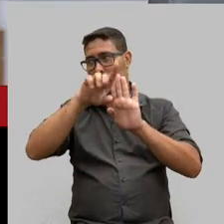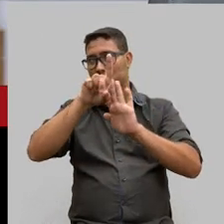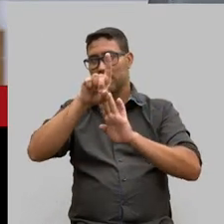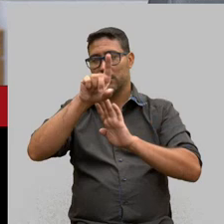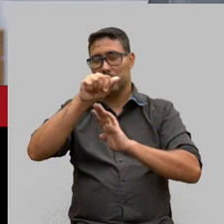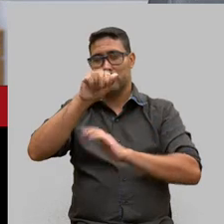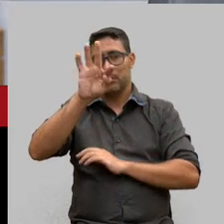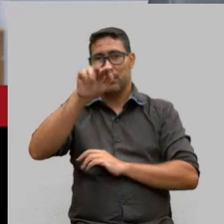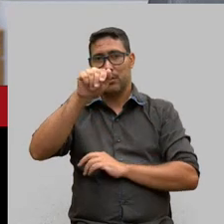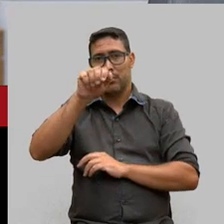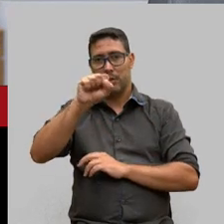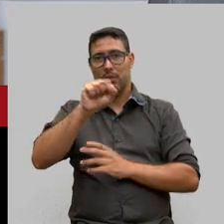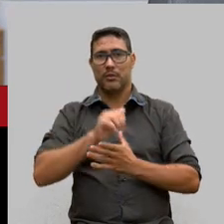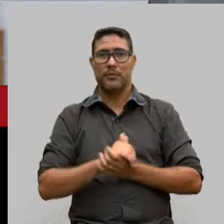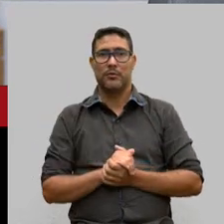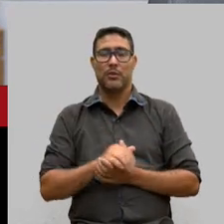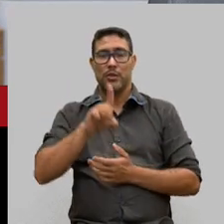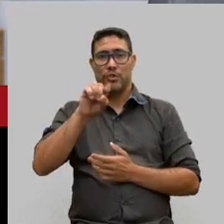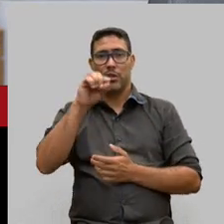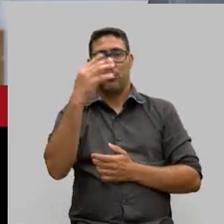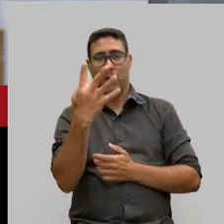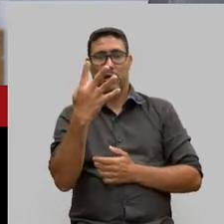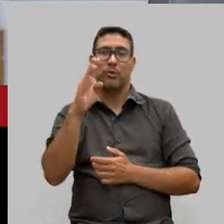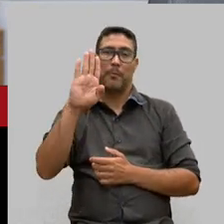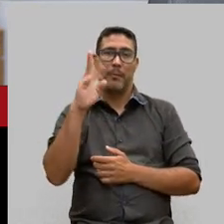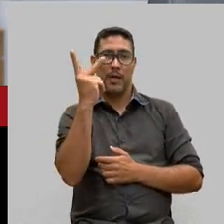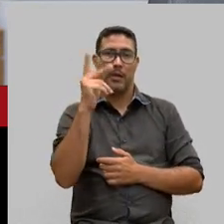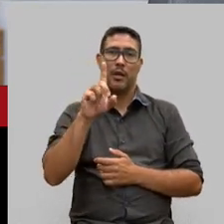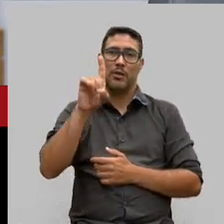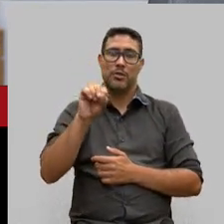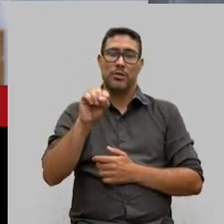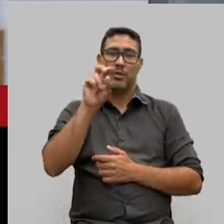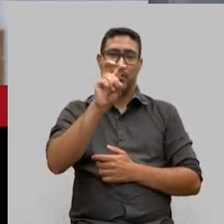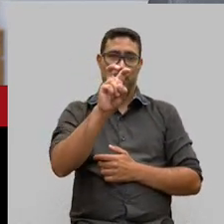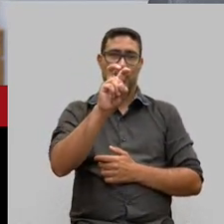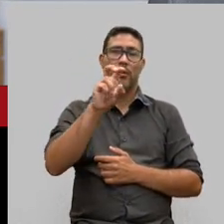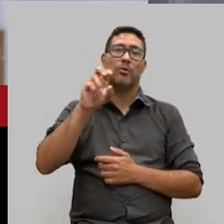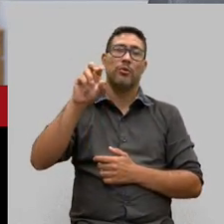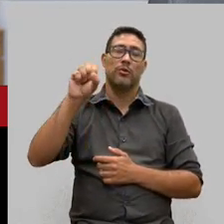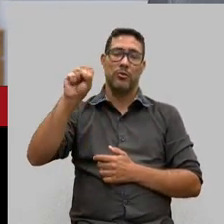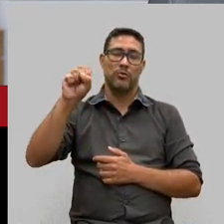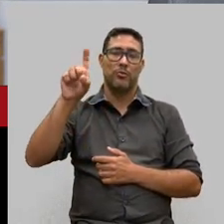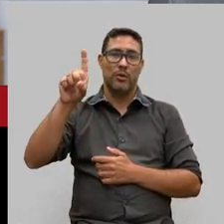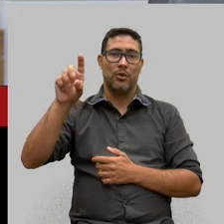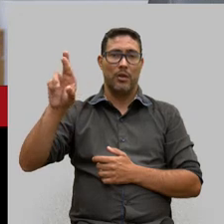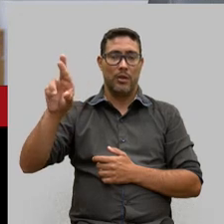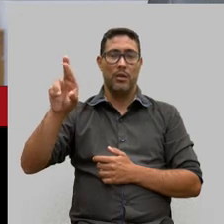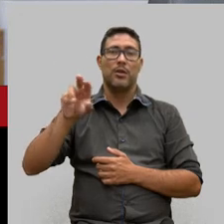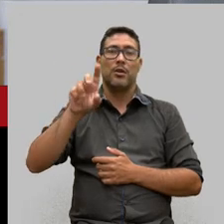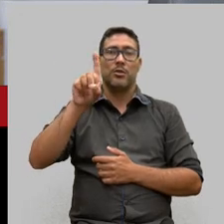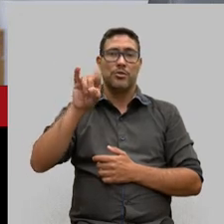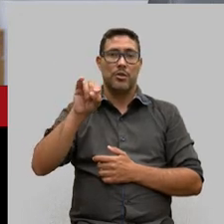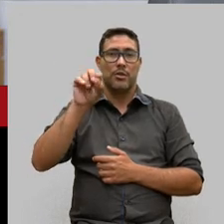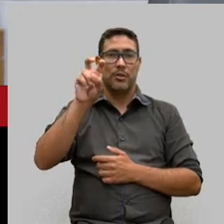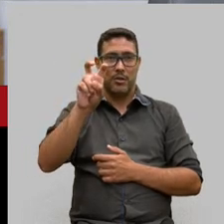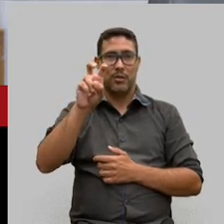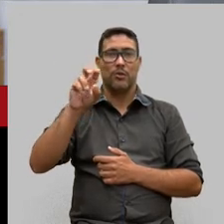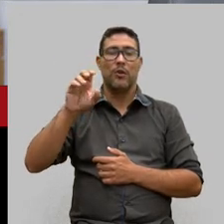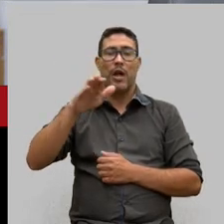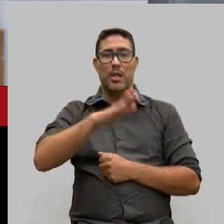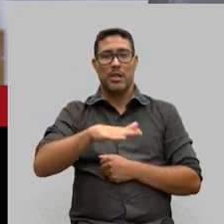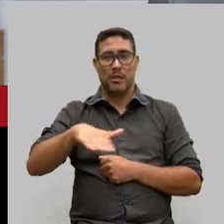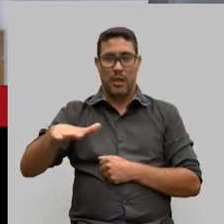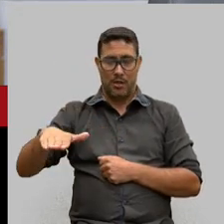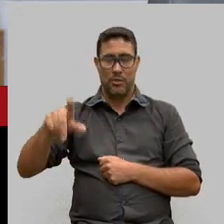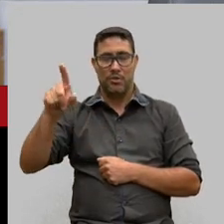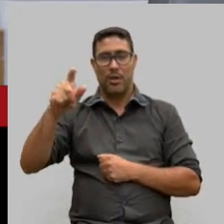dia dia 4 Belo Horizonte Dia 5 na rádio em bo Abas em São João Del Rei dia 5 Nós também estaremos numa creche em São João Del